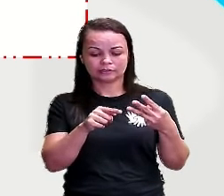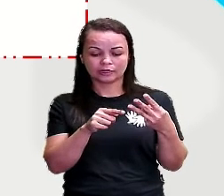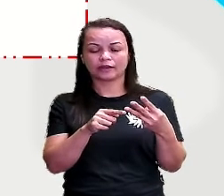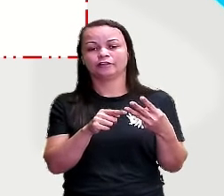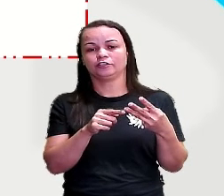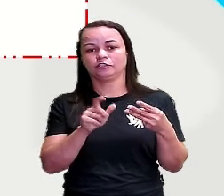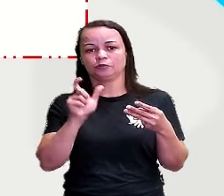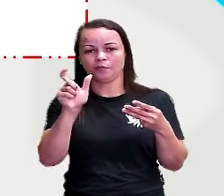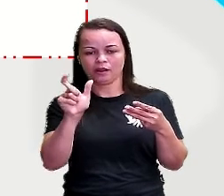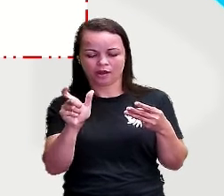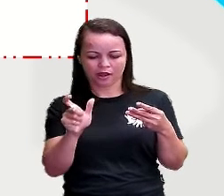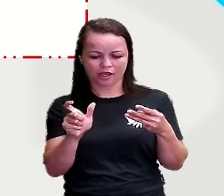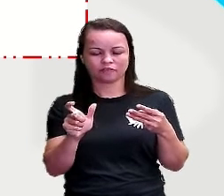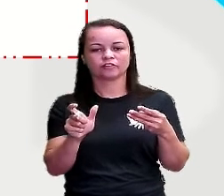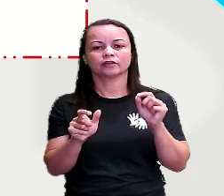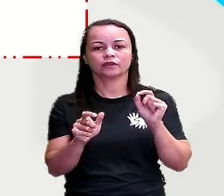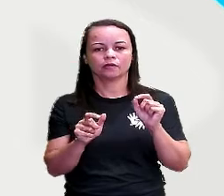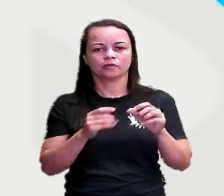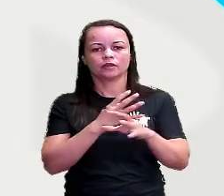de conjunção.